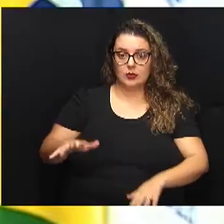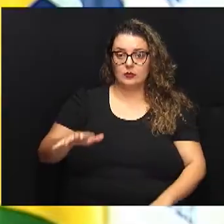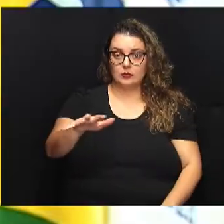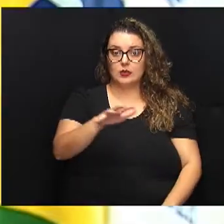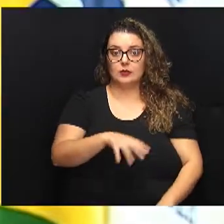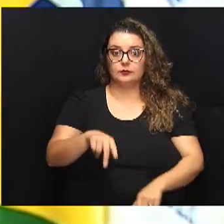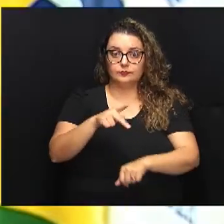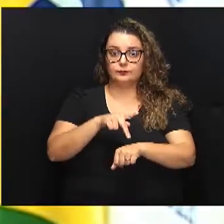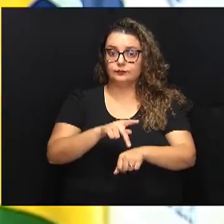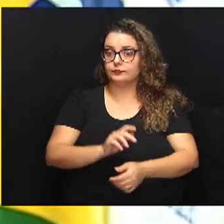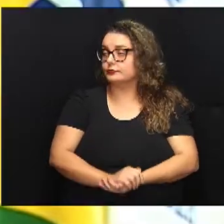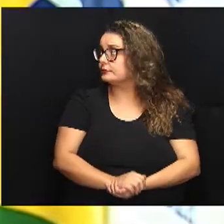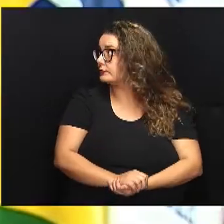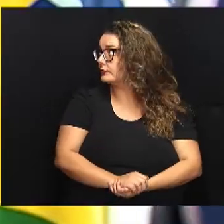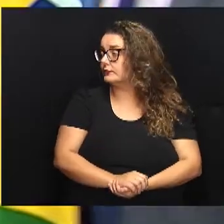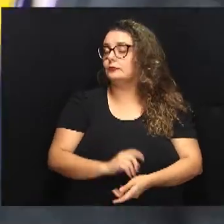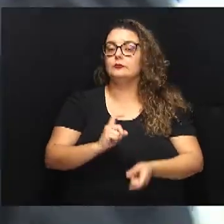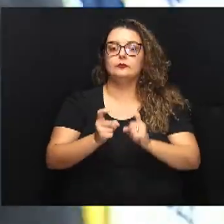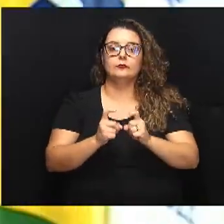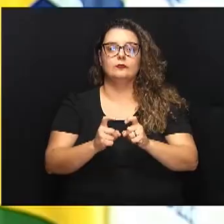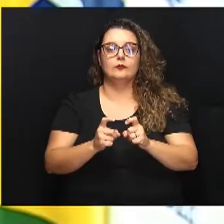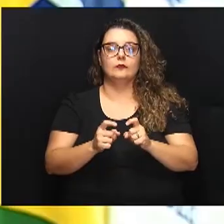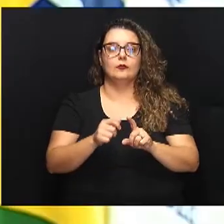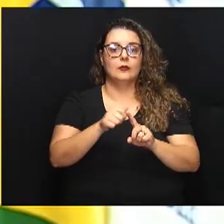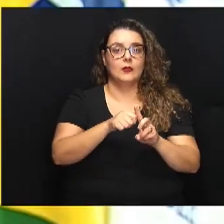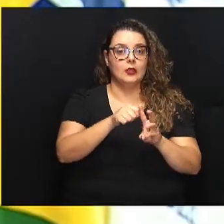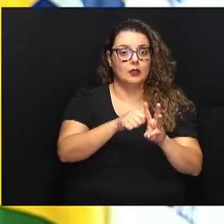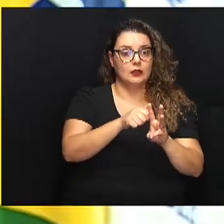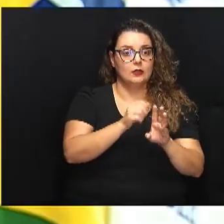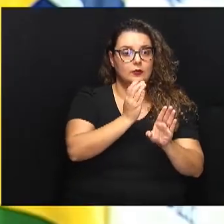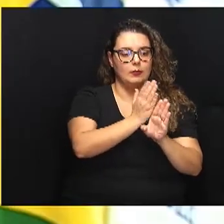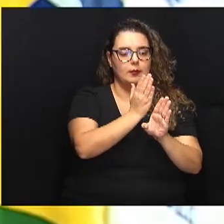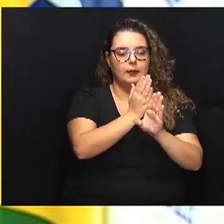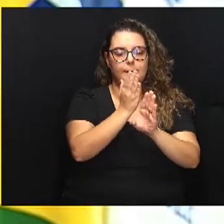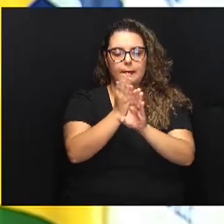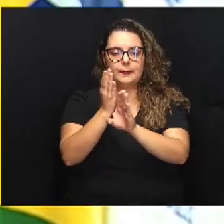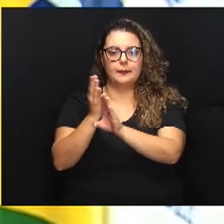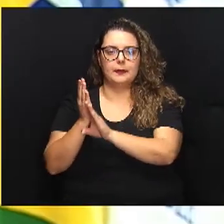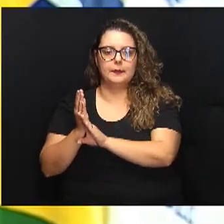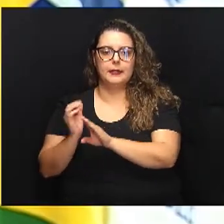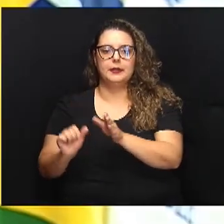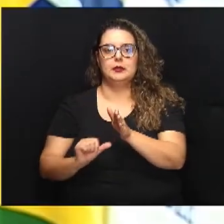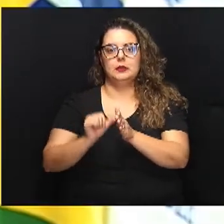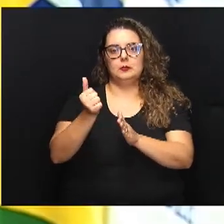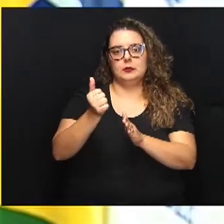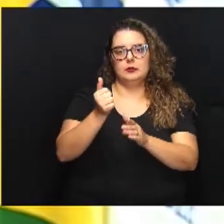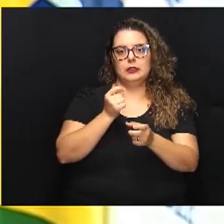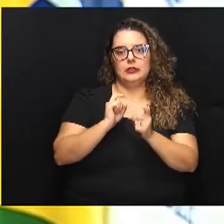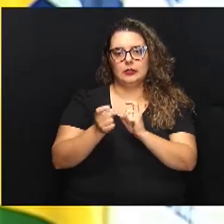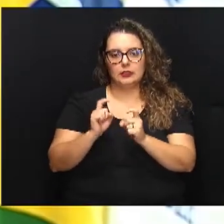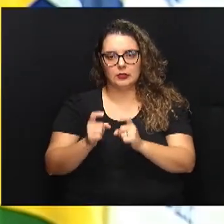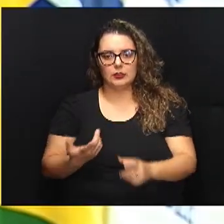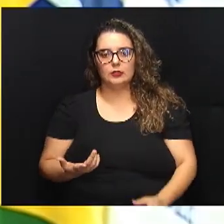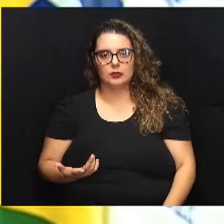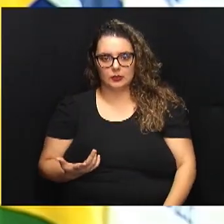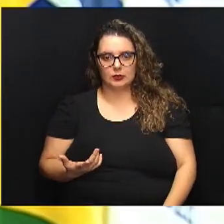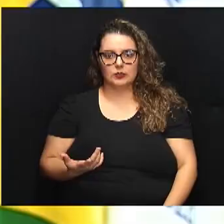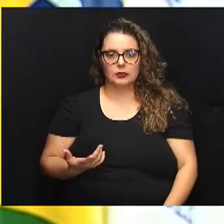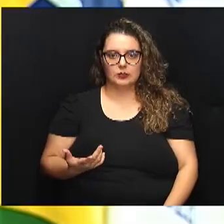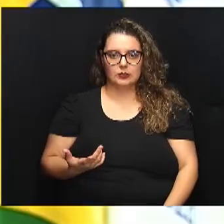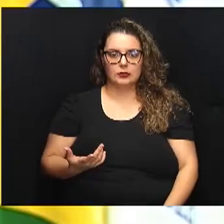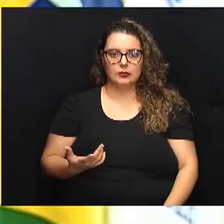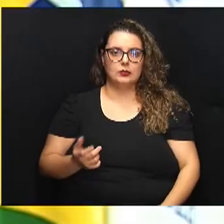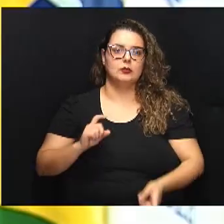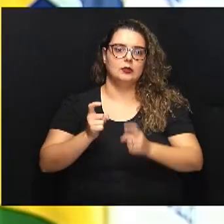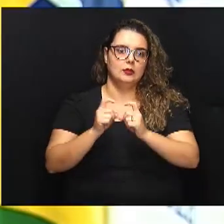país. A gente está se reunindo já há 3 meses, fizemos a primeira reunião, que foi uma reunião com